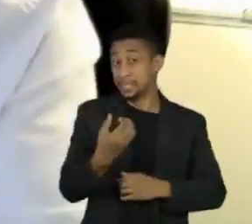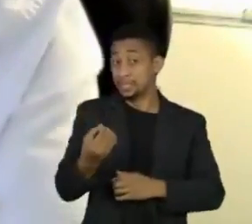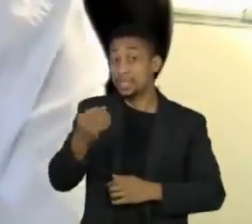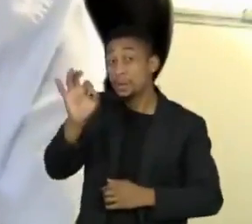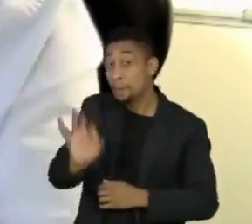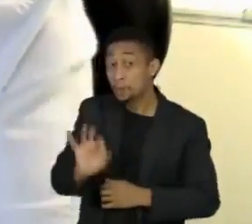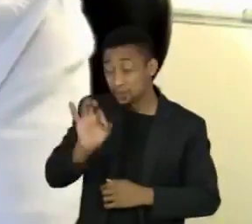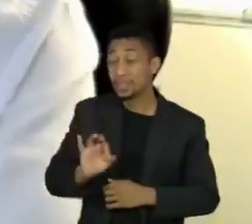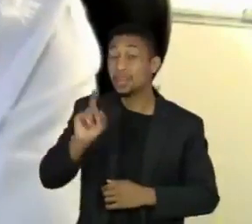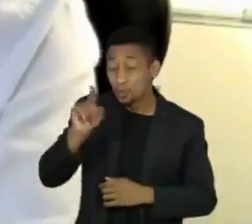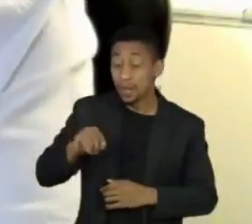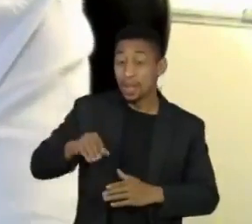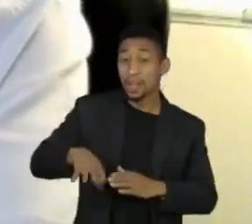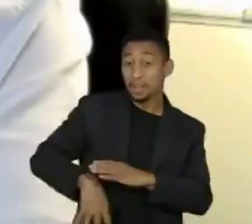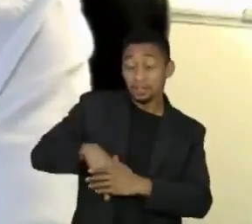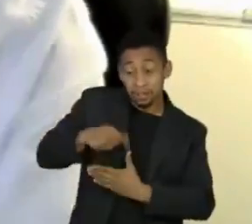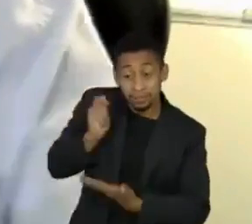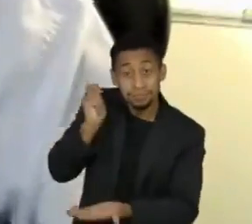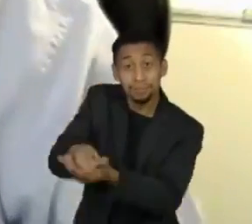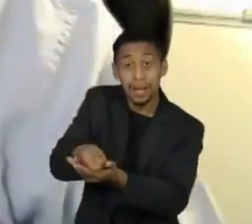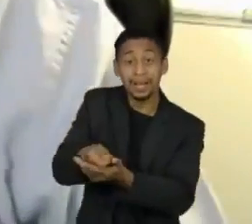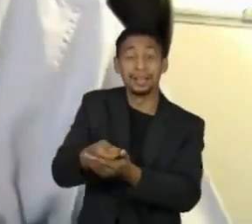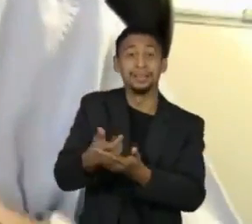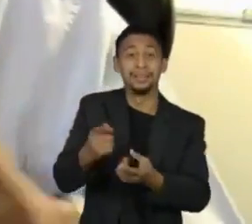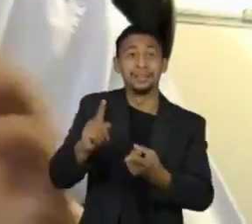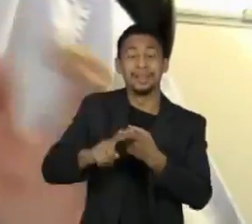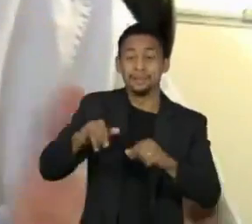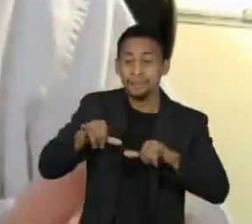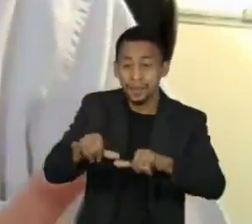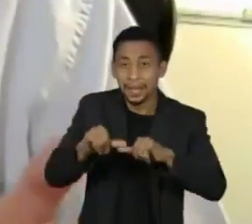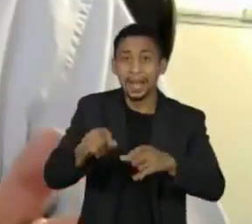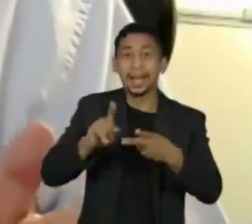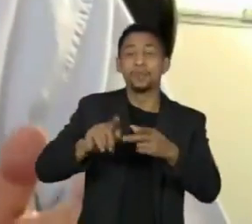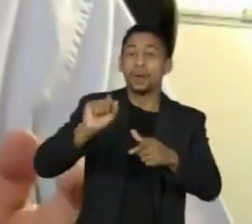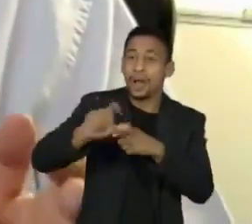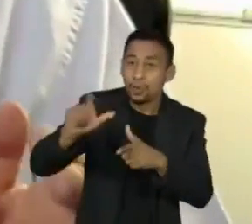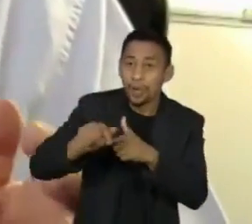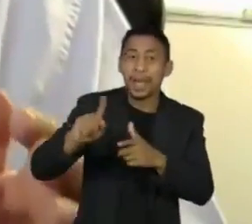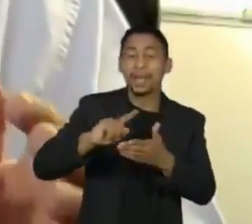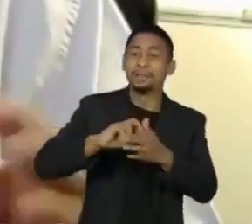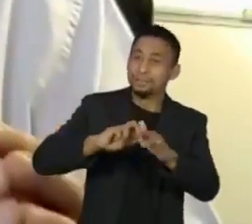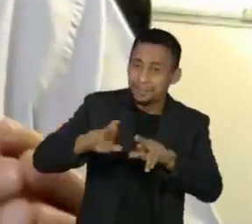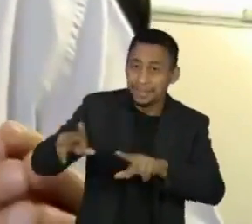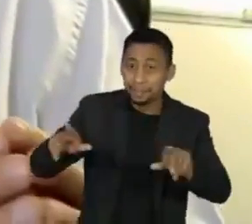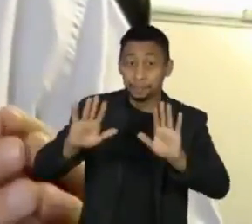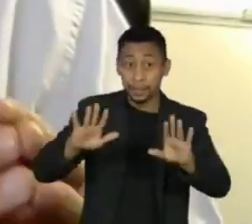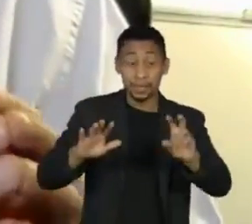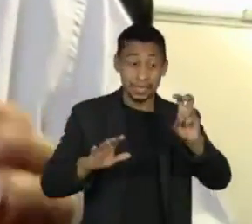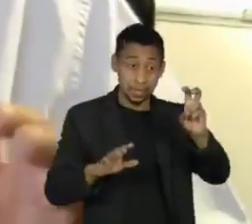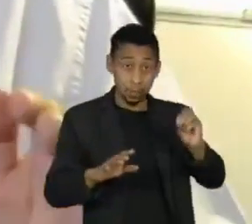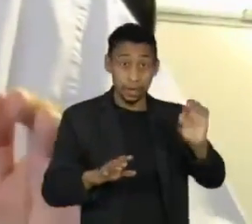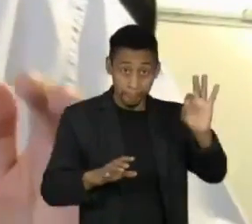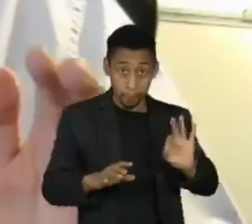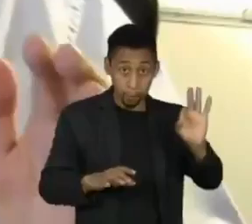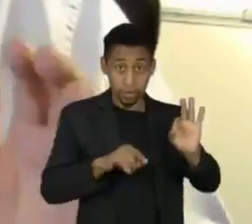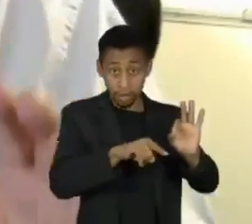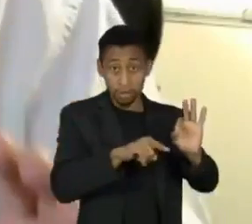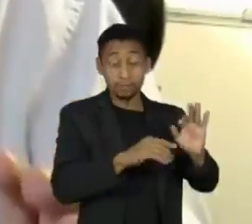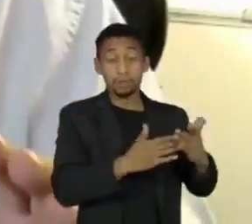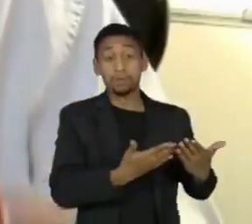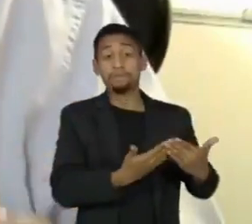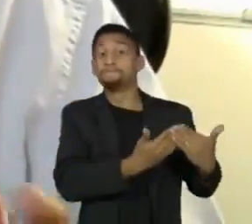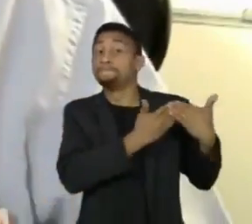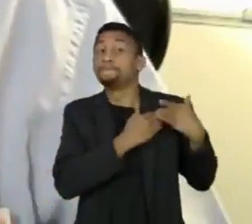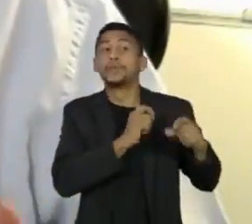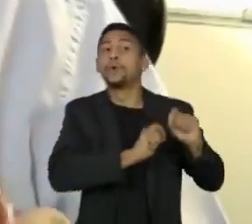Você paga o aluguel, paga o supermercado, coisa do gênero. Os outros 40% do bem-estar da família é